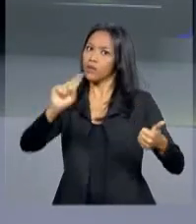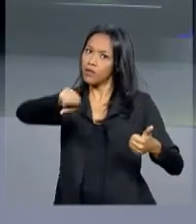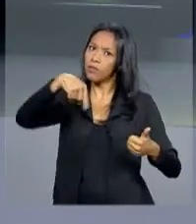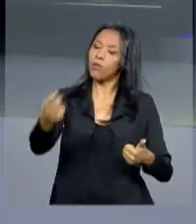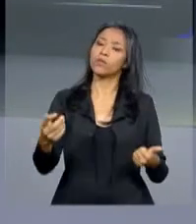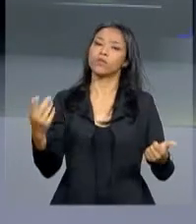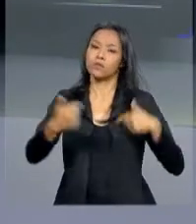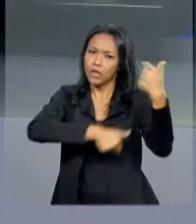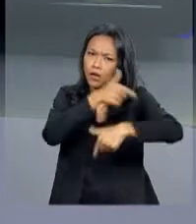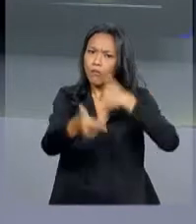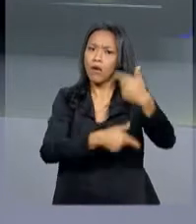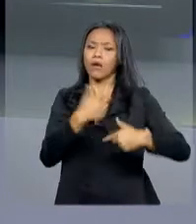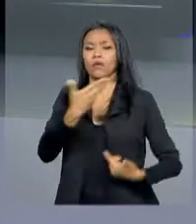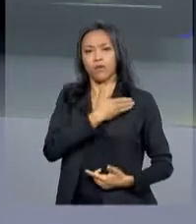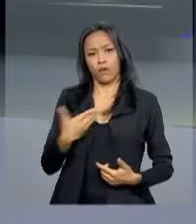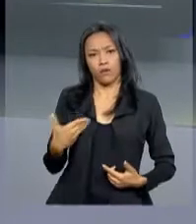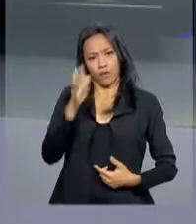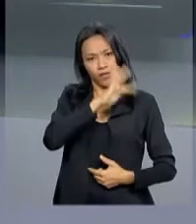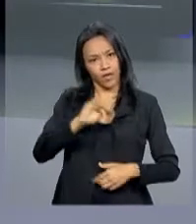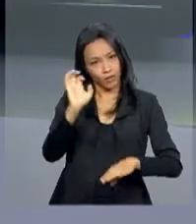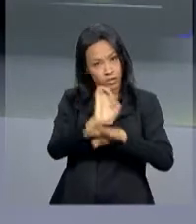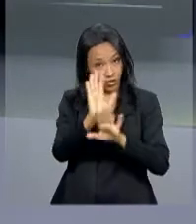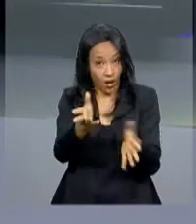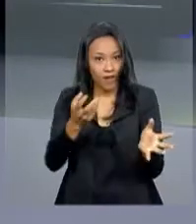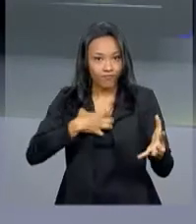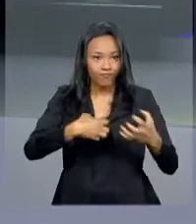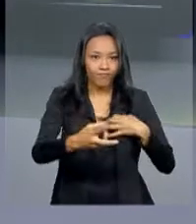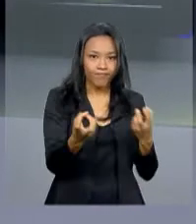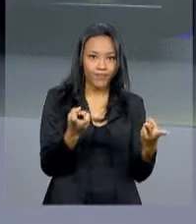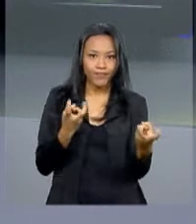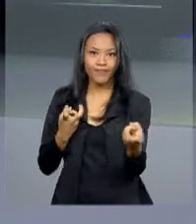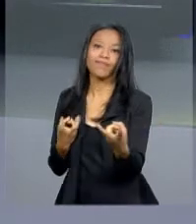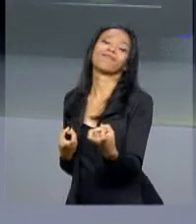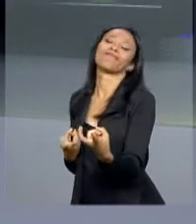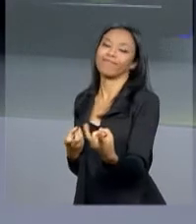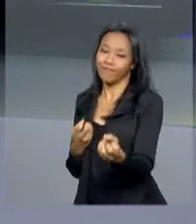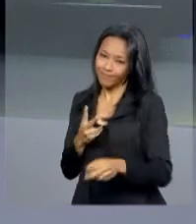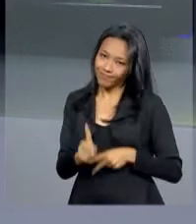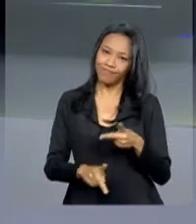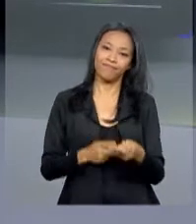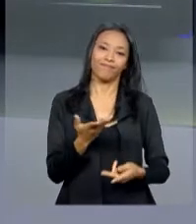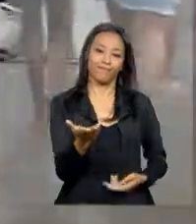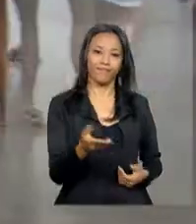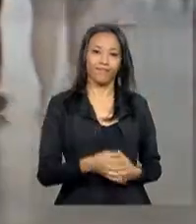intervenção federal no Estado. Os efeitos já começam a ser sentidos pela população.